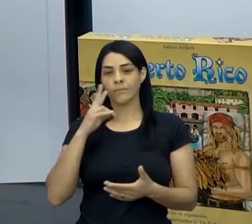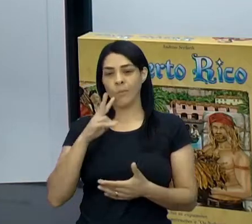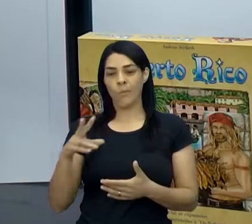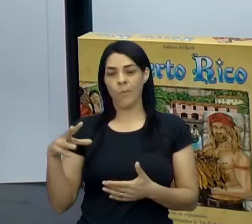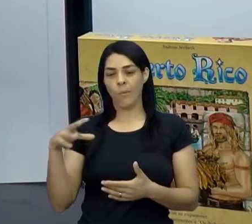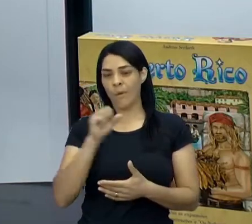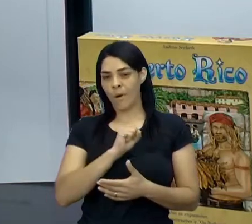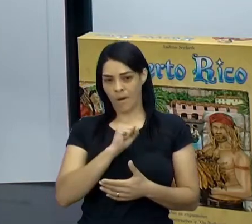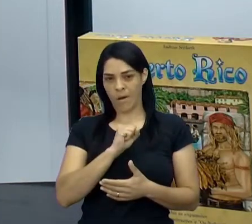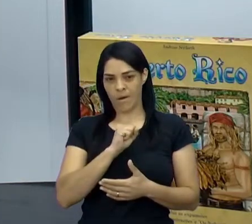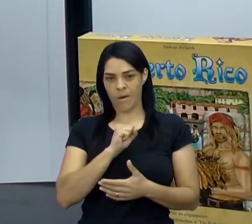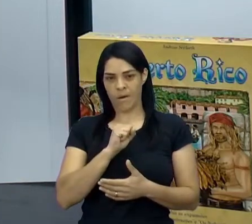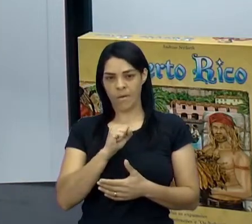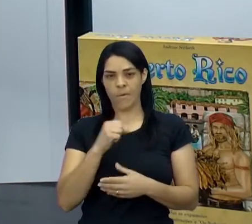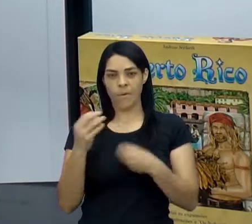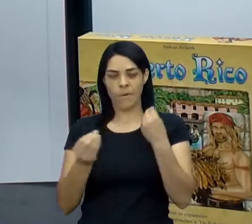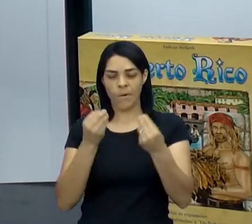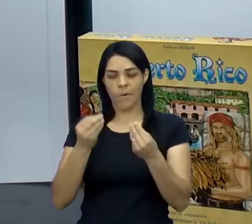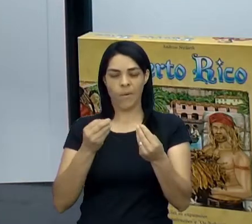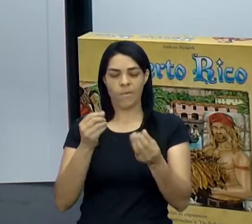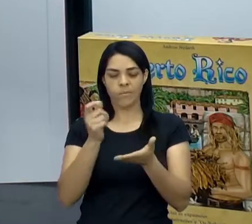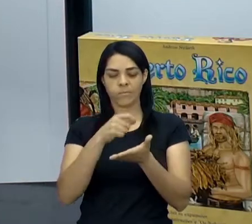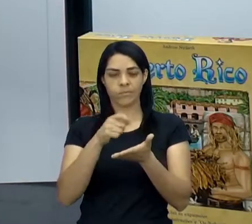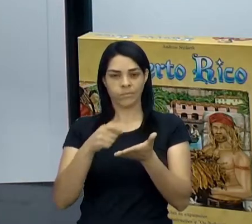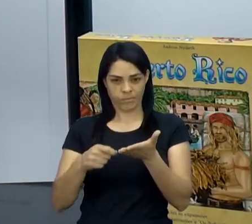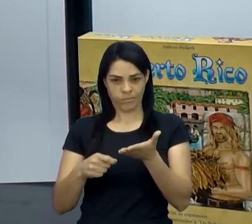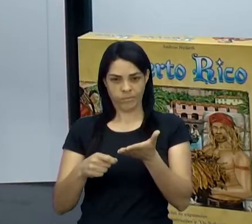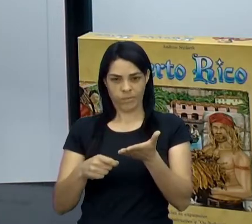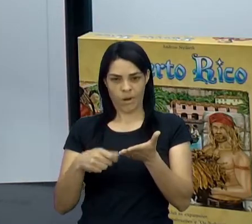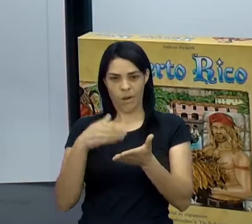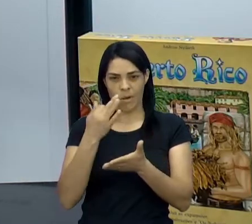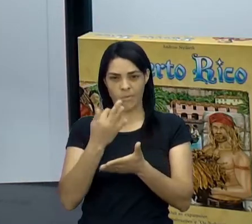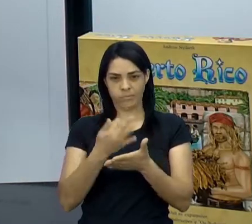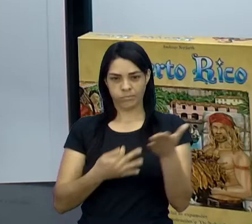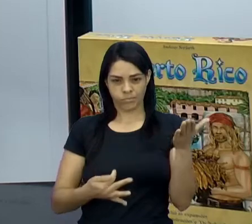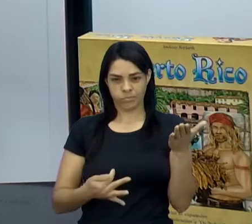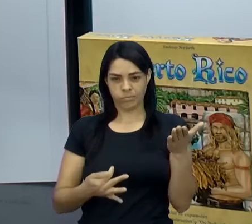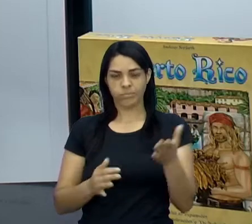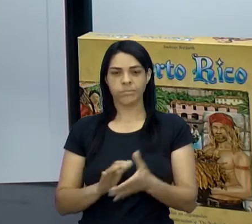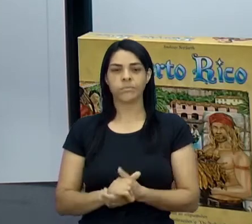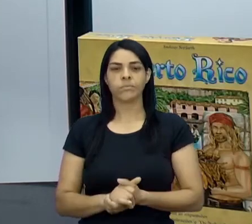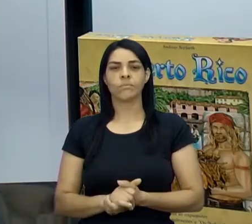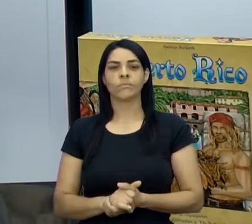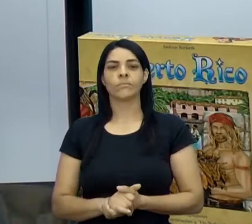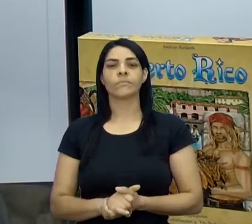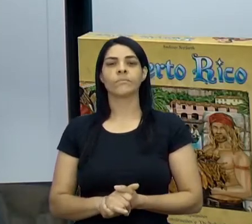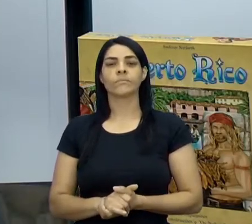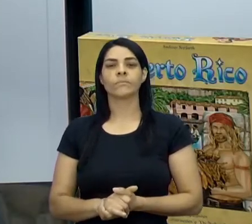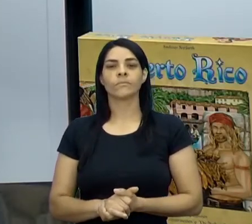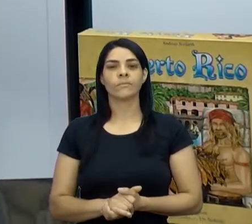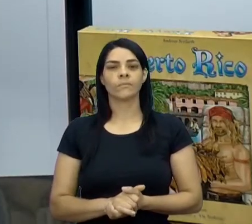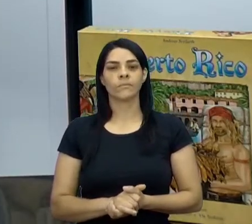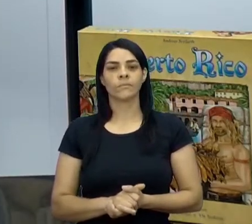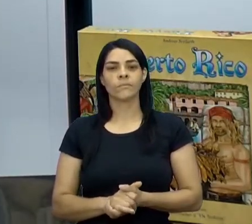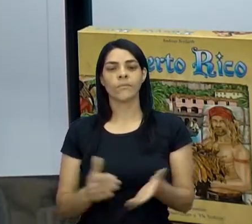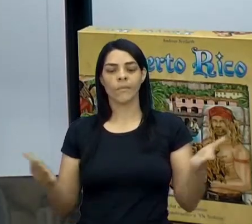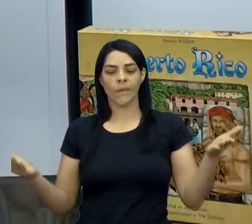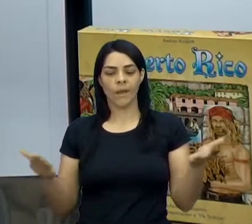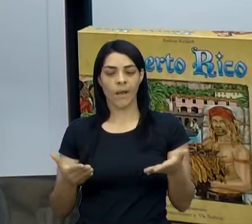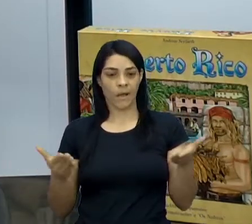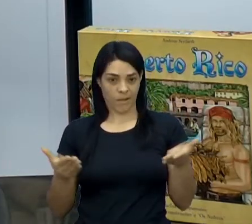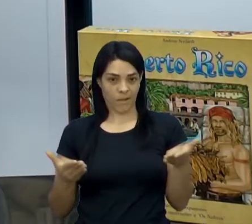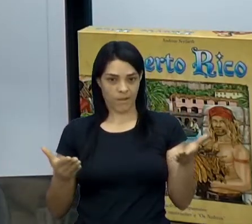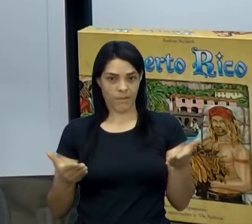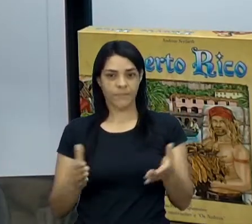noção do estilo de escrita do manual do Porto Rico. Não é para vocês aprenderem a jogar Porto Rico, porque o vídeo teria que ser um pouco maior. Agora, vamos para